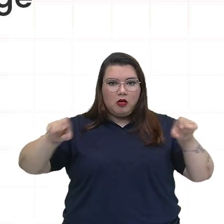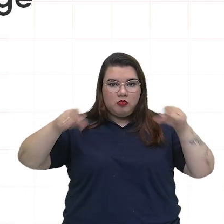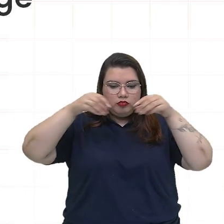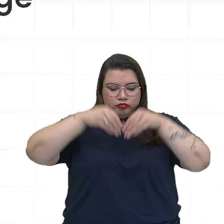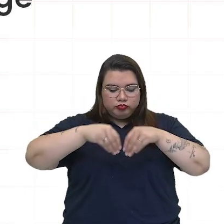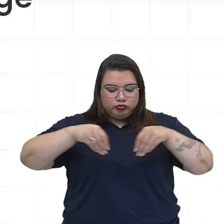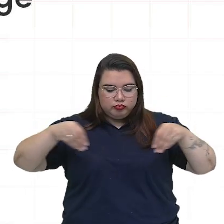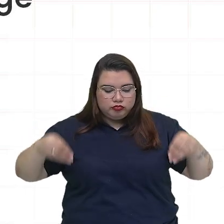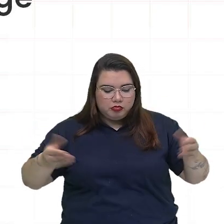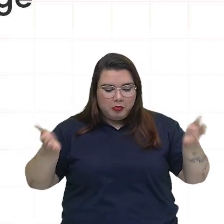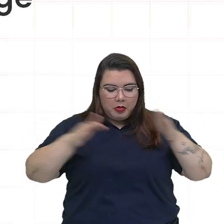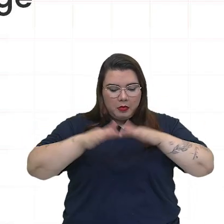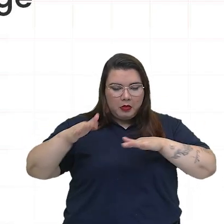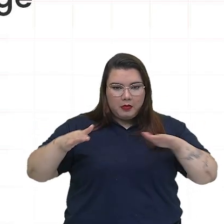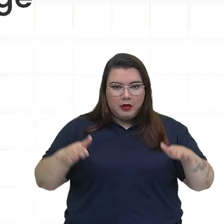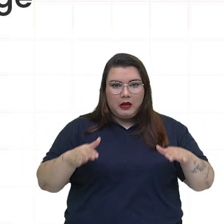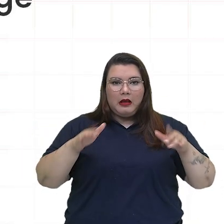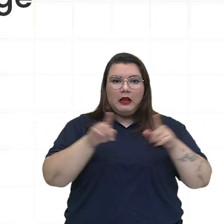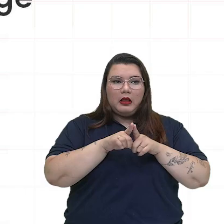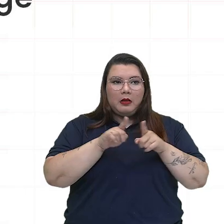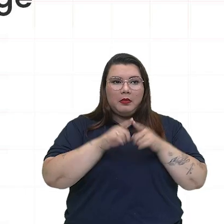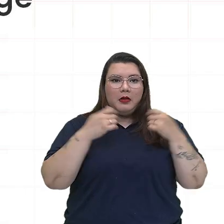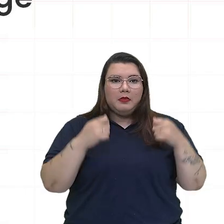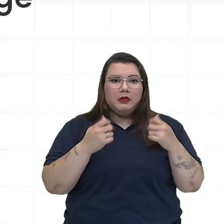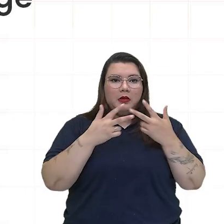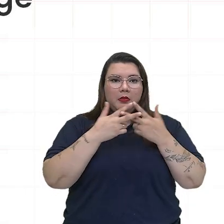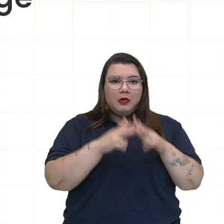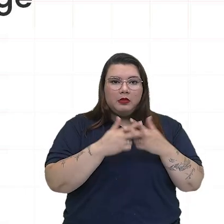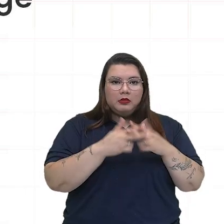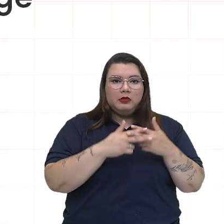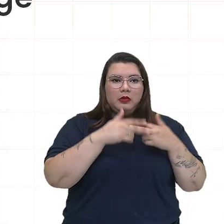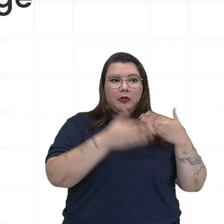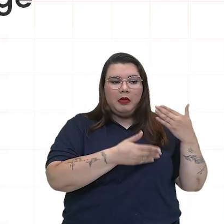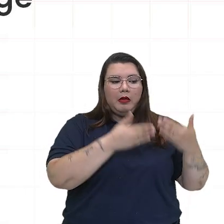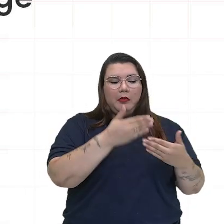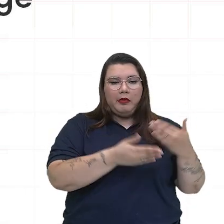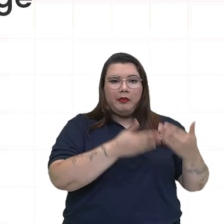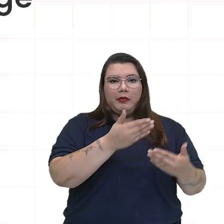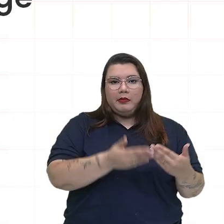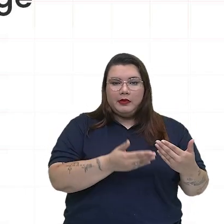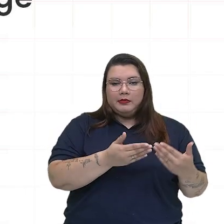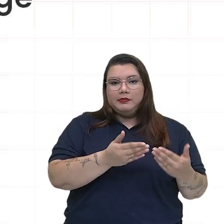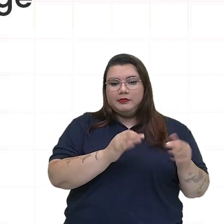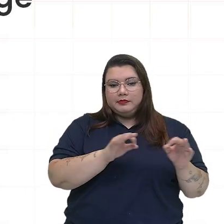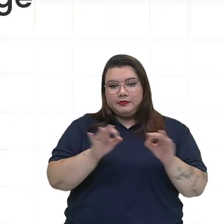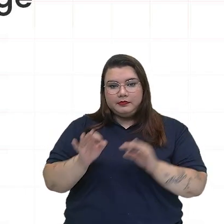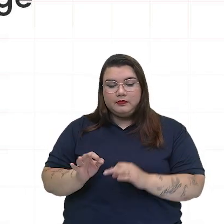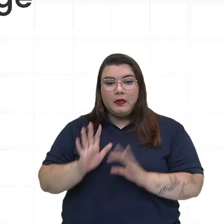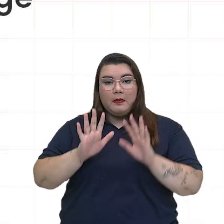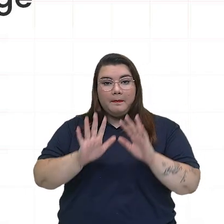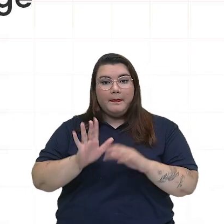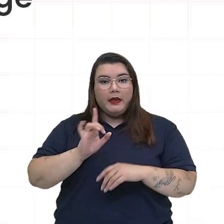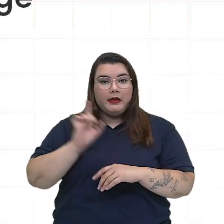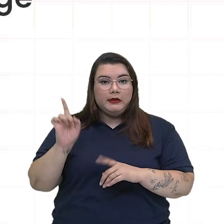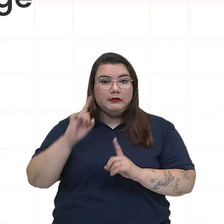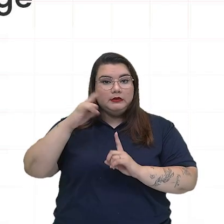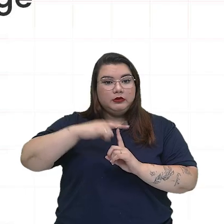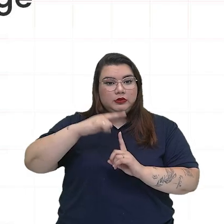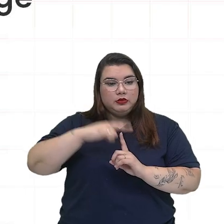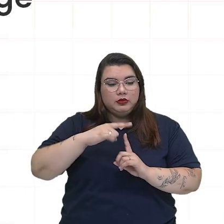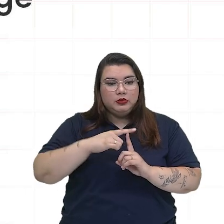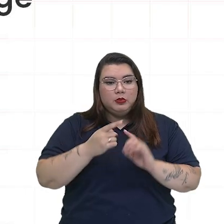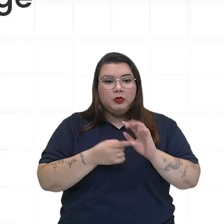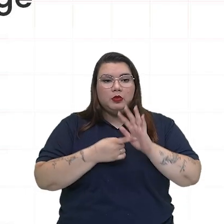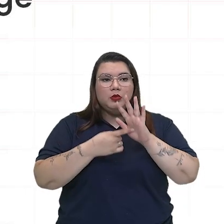uma manutenção frequente, tá? Agora, esse tipo de irrigação subterrânea, a gente pode observar daqui